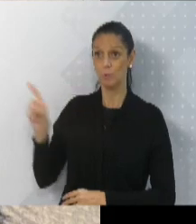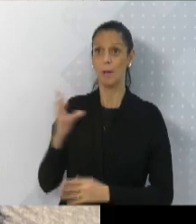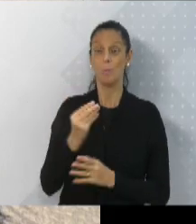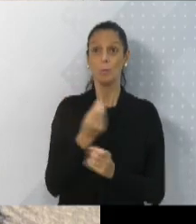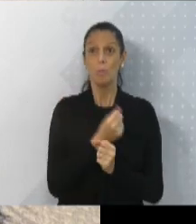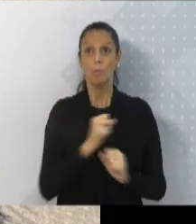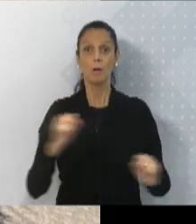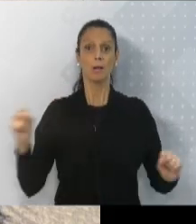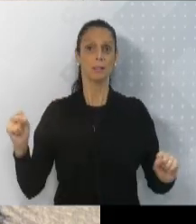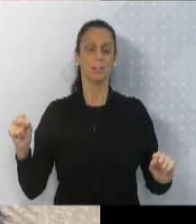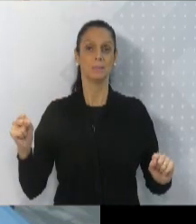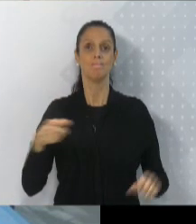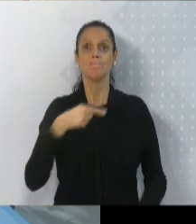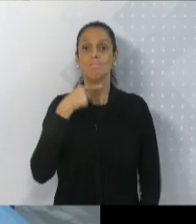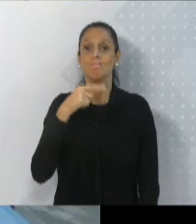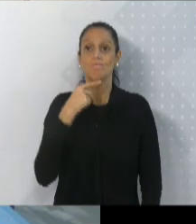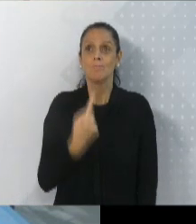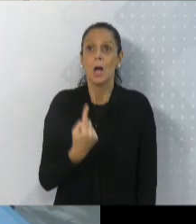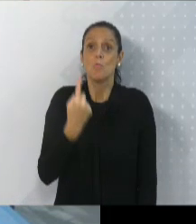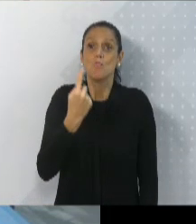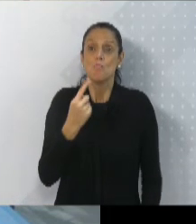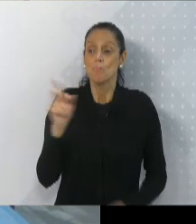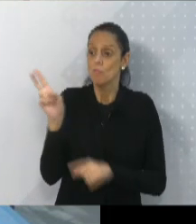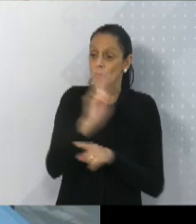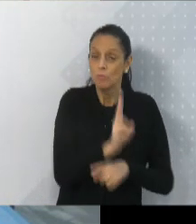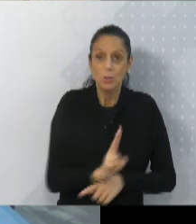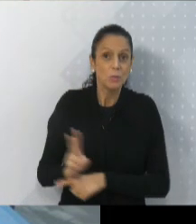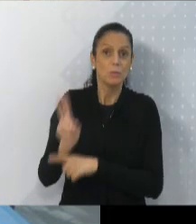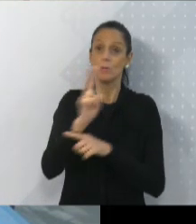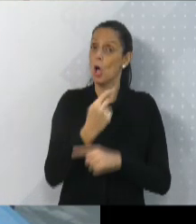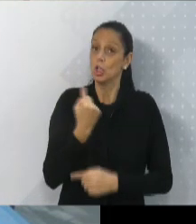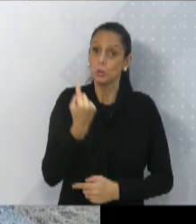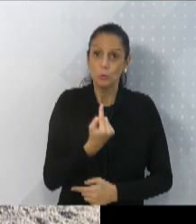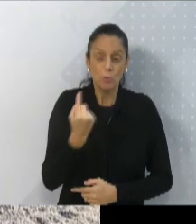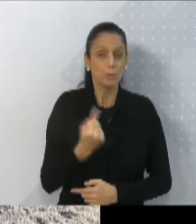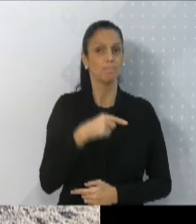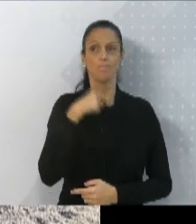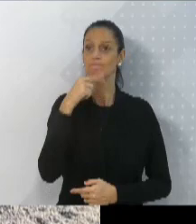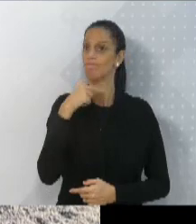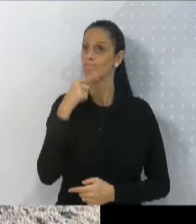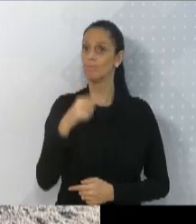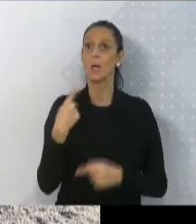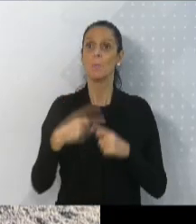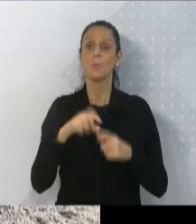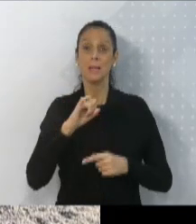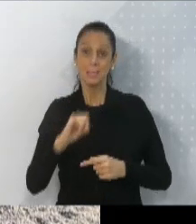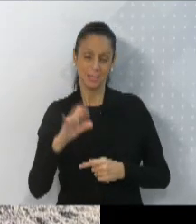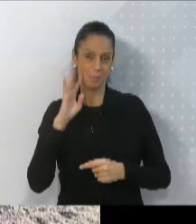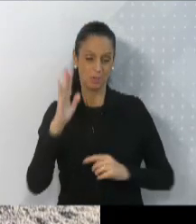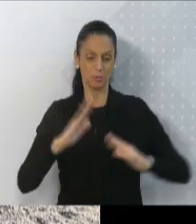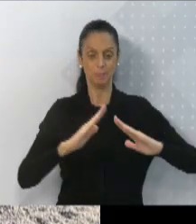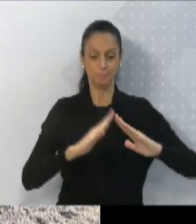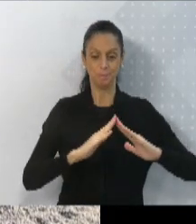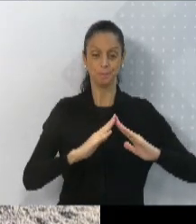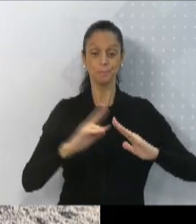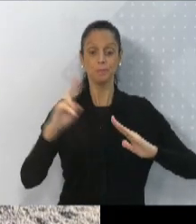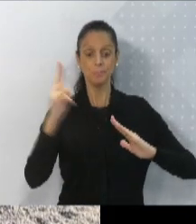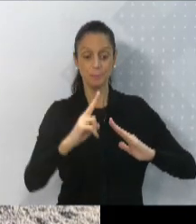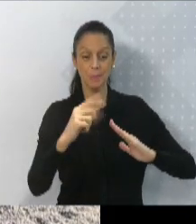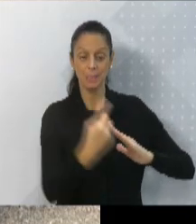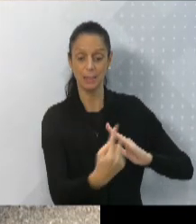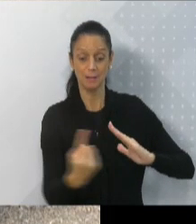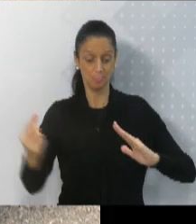não tem condições de vigia sozinho e ficar fazendo todo o Patrulhamento ou se ele fizer um Patrulhamento nos fundos vai ficar descoberto à frente